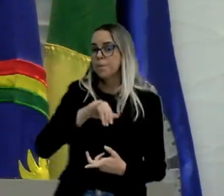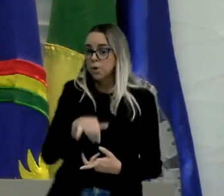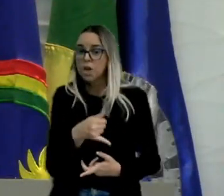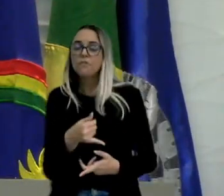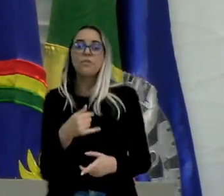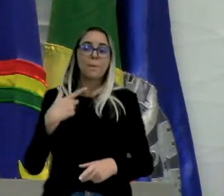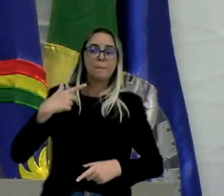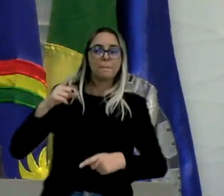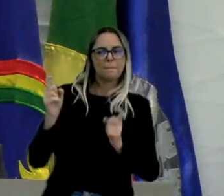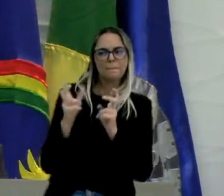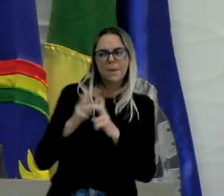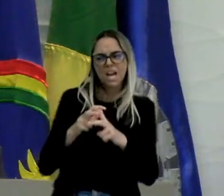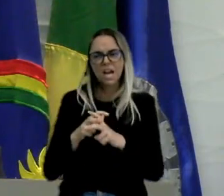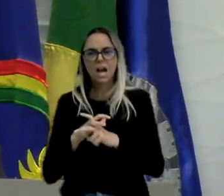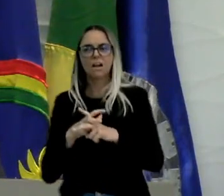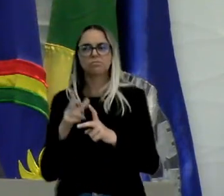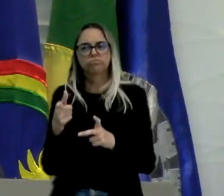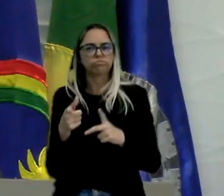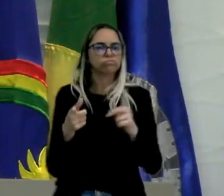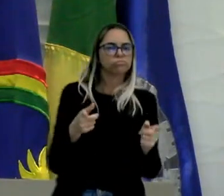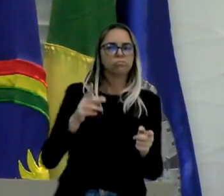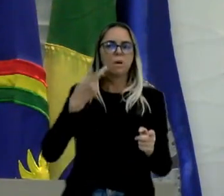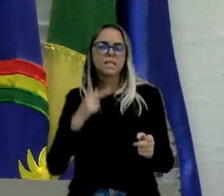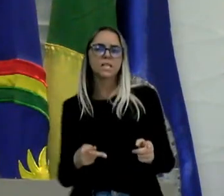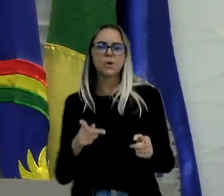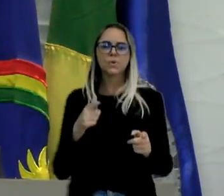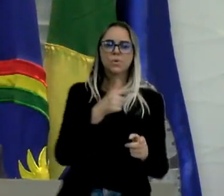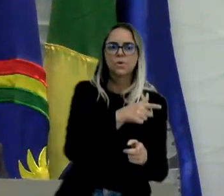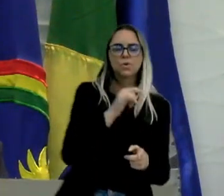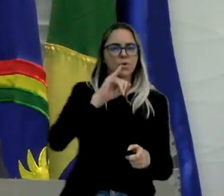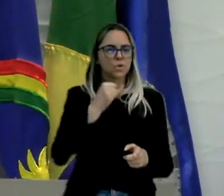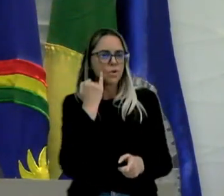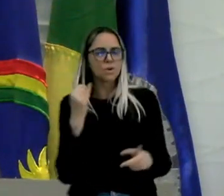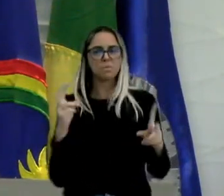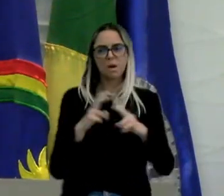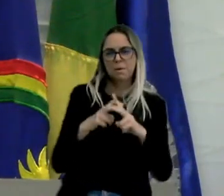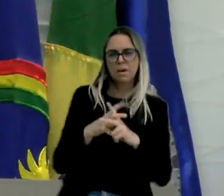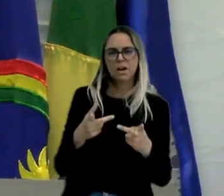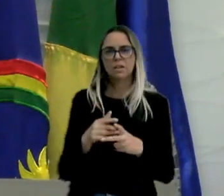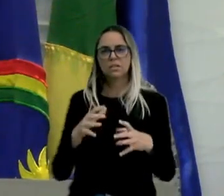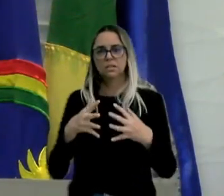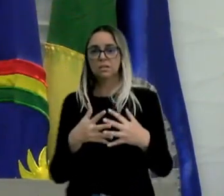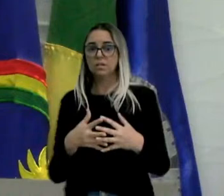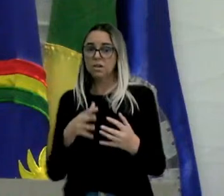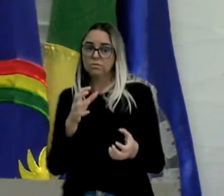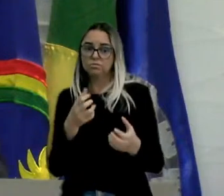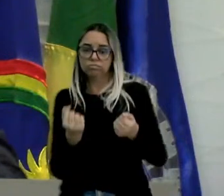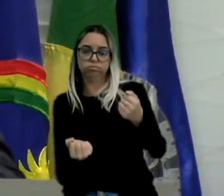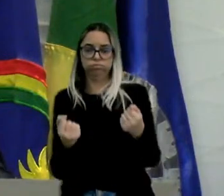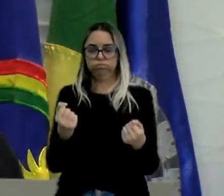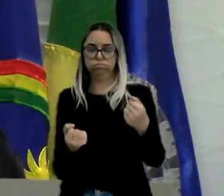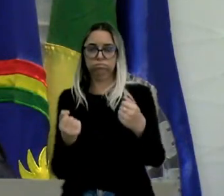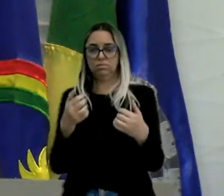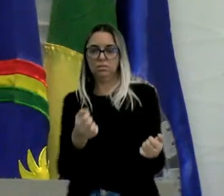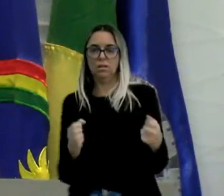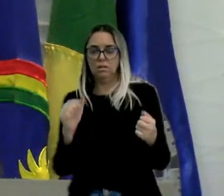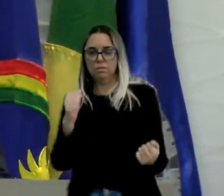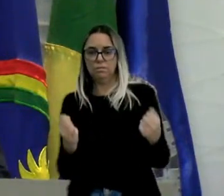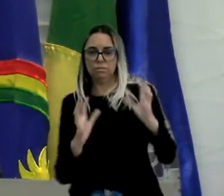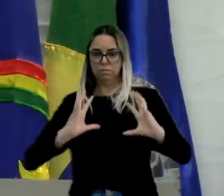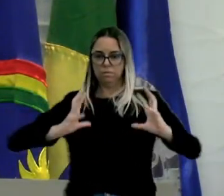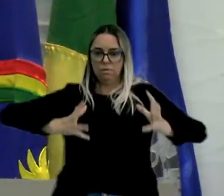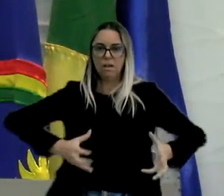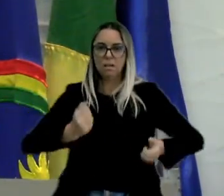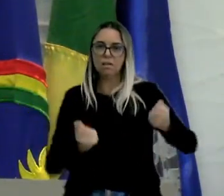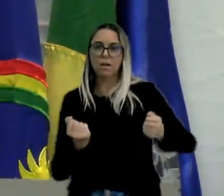Ará mais de que o outro comos tratores do empresário com trator do empresário mas bora praa frente